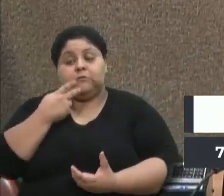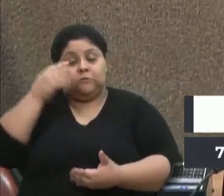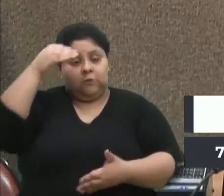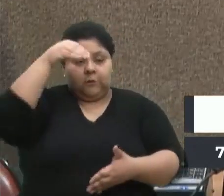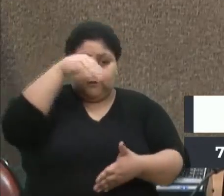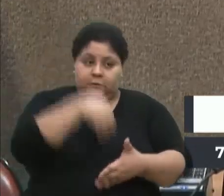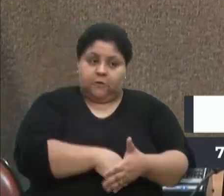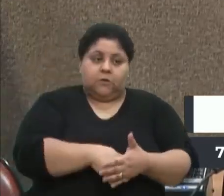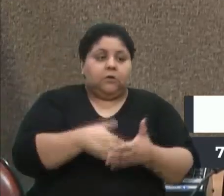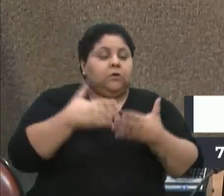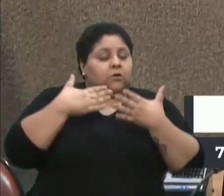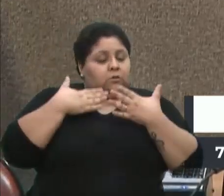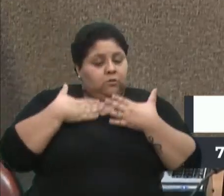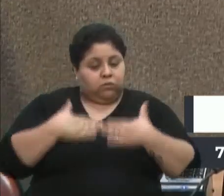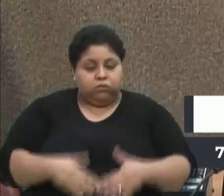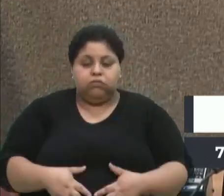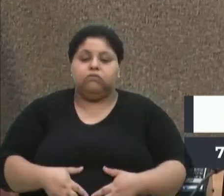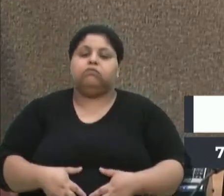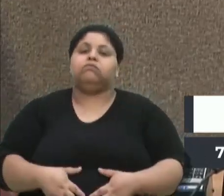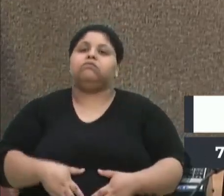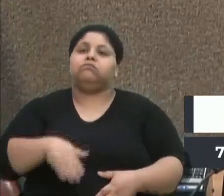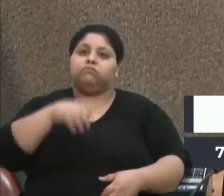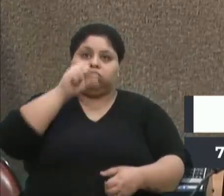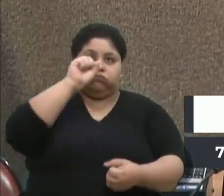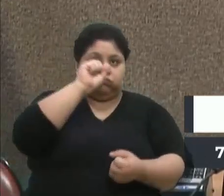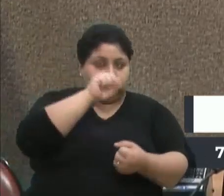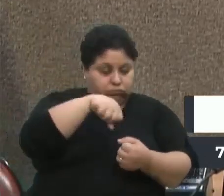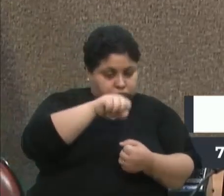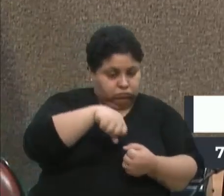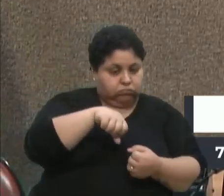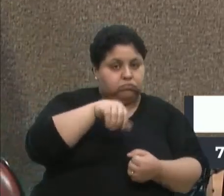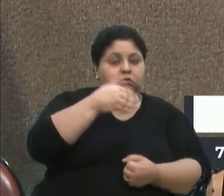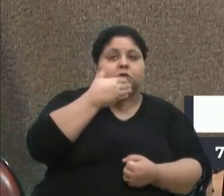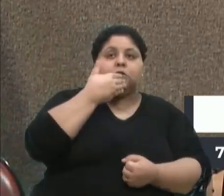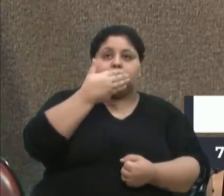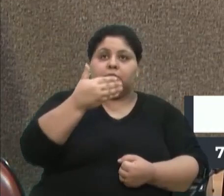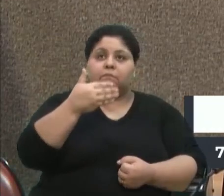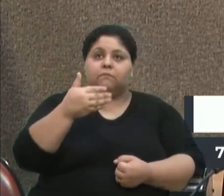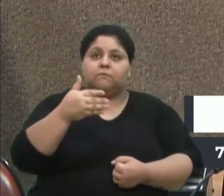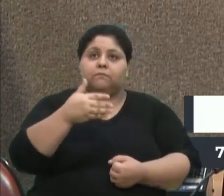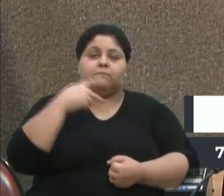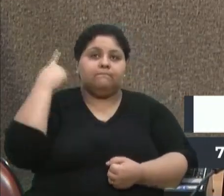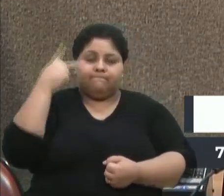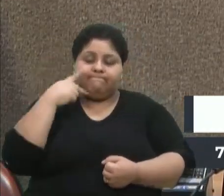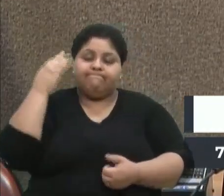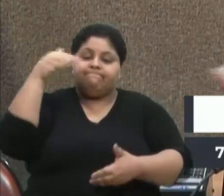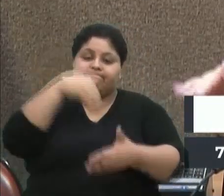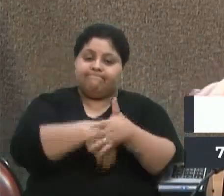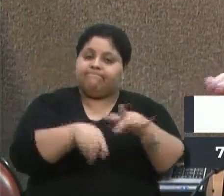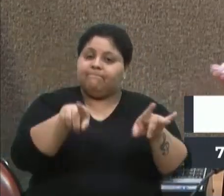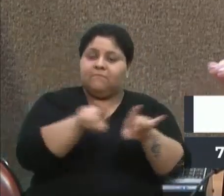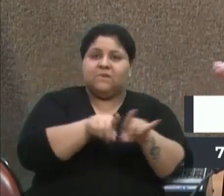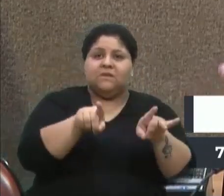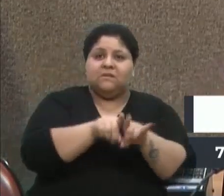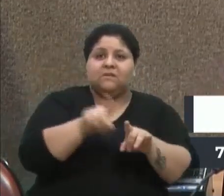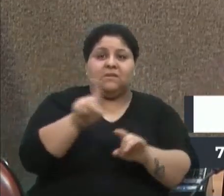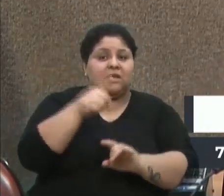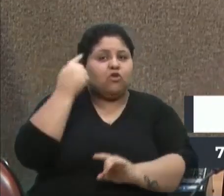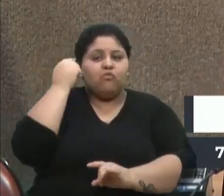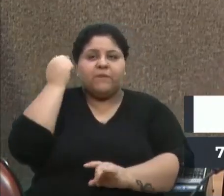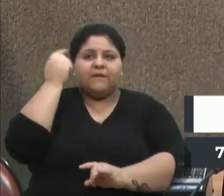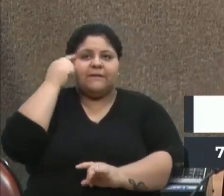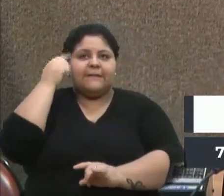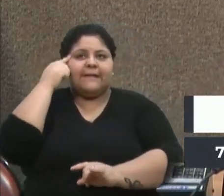muita tranquilidade a favor deste parecer. Peço aos demais colegas vereadores que votem também, e nenhuma ideia aqui está